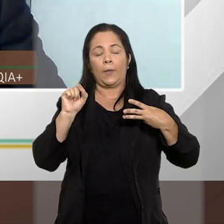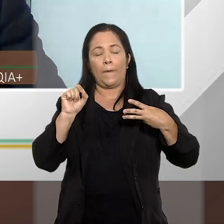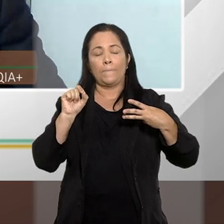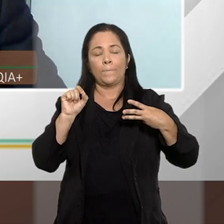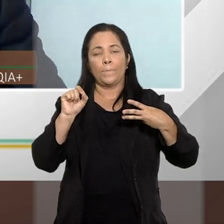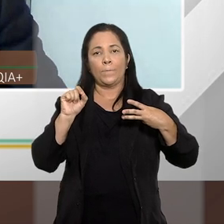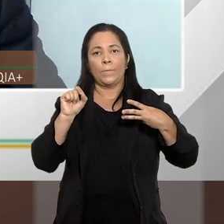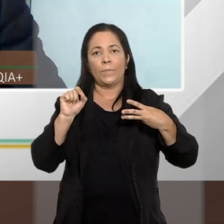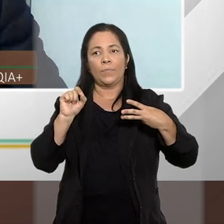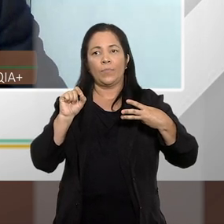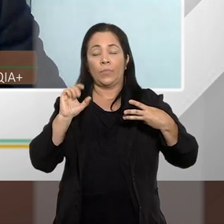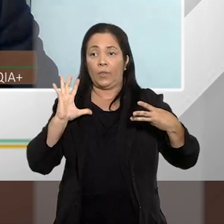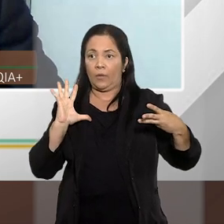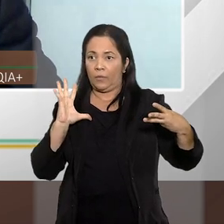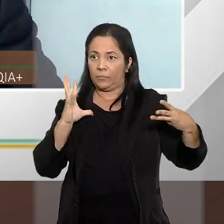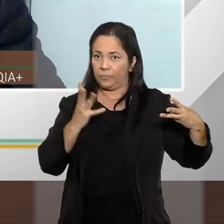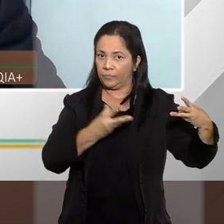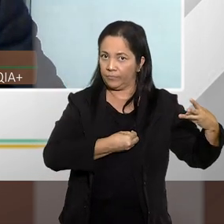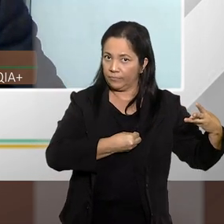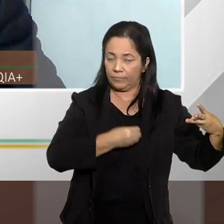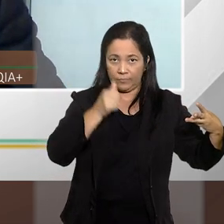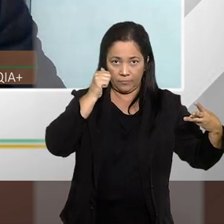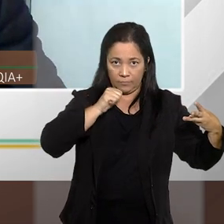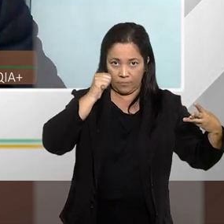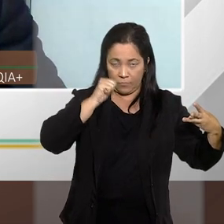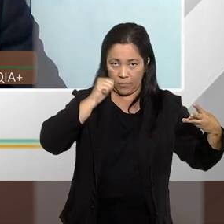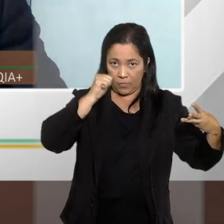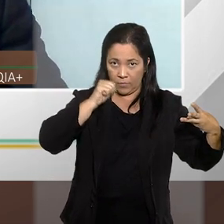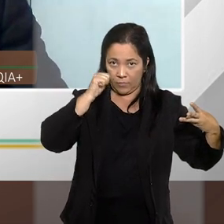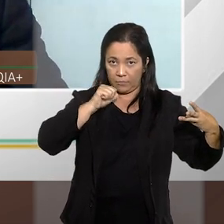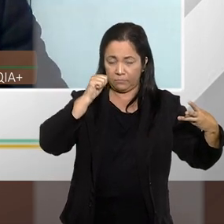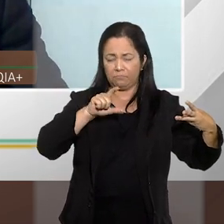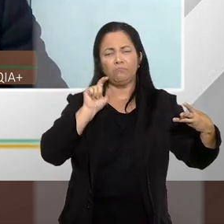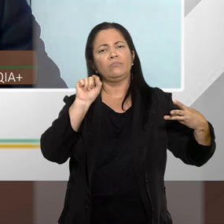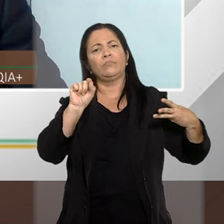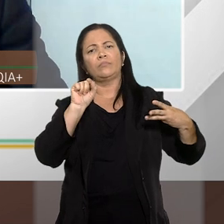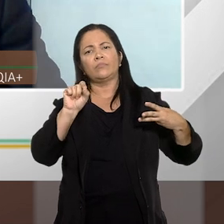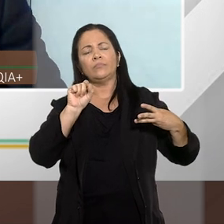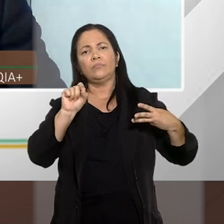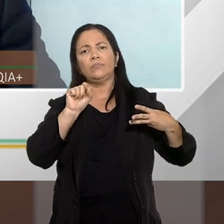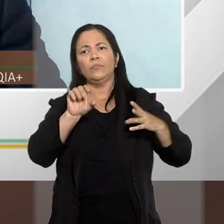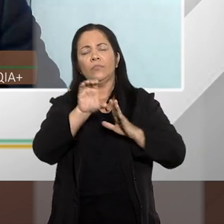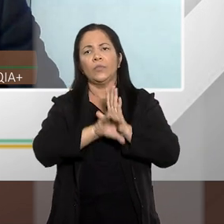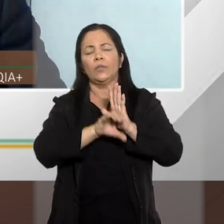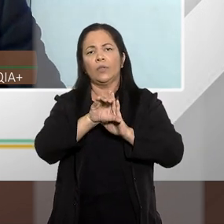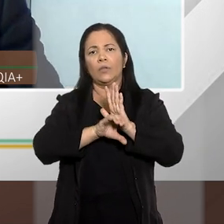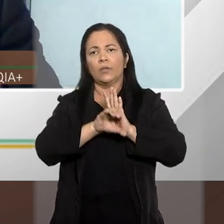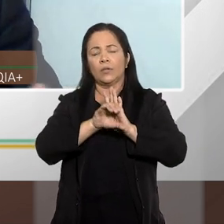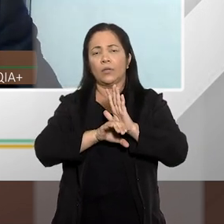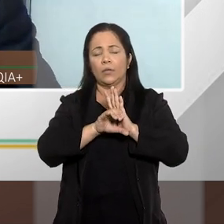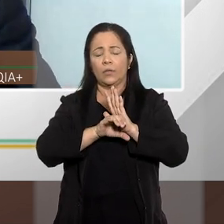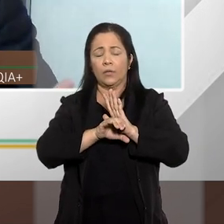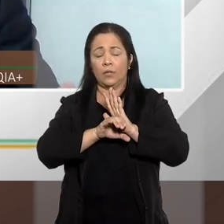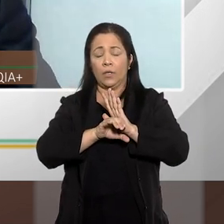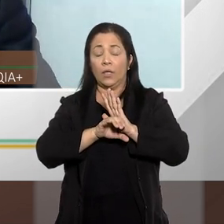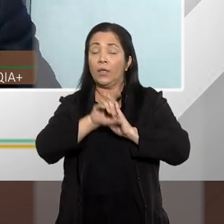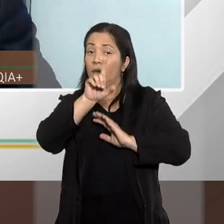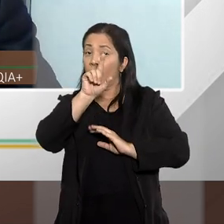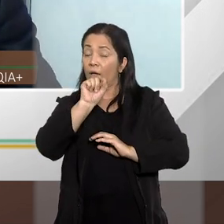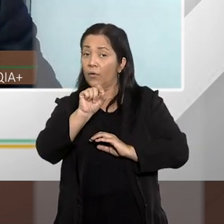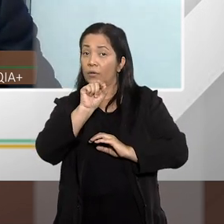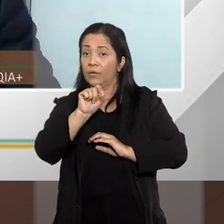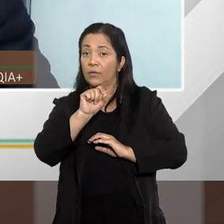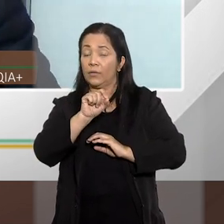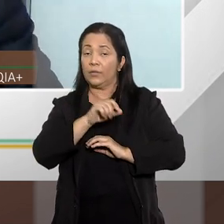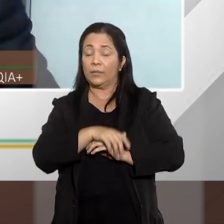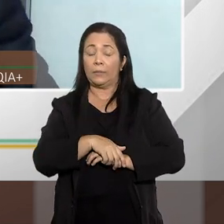muito forte do transfeminismo, que é o conceito de cisgeneridade. Né? O conceito de cisgeneridade, ele traz essa ideia de algo que está